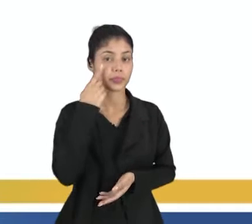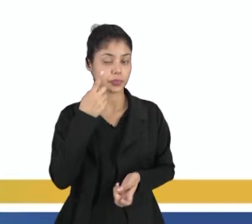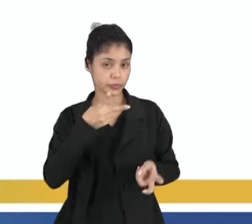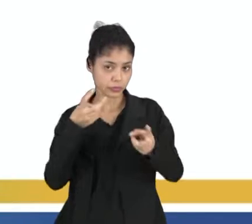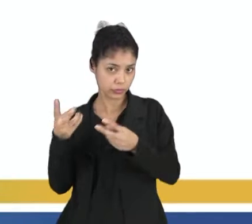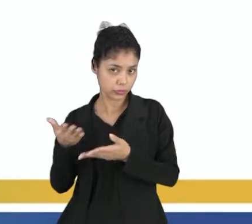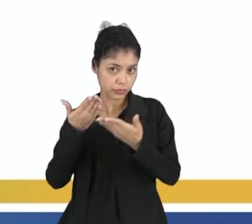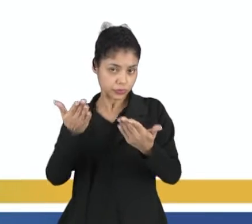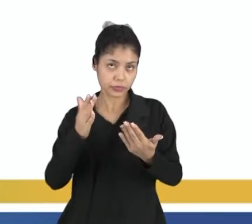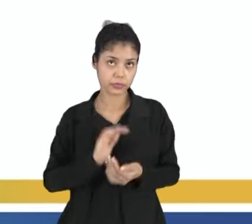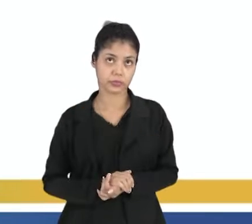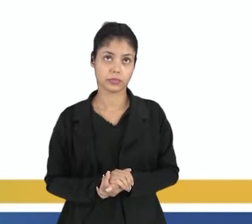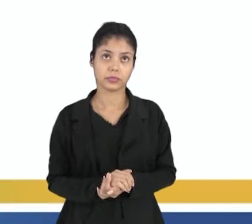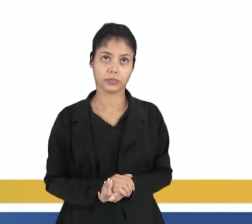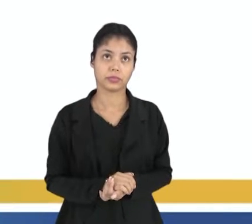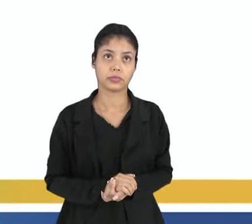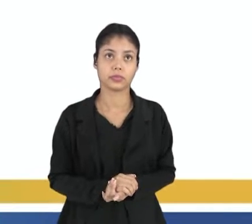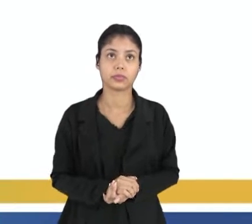Observe aqui.